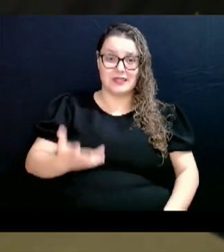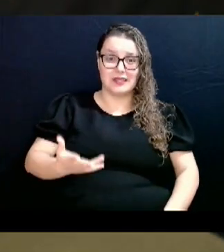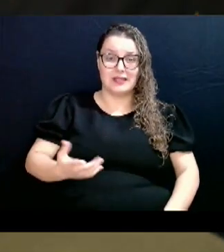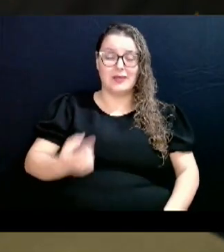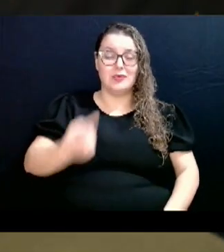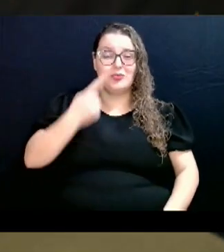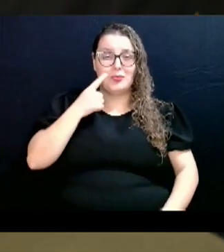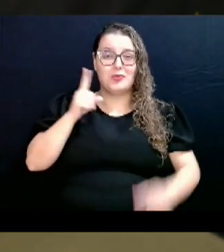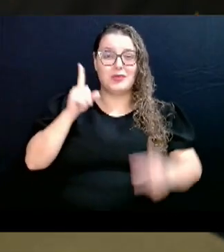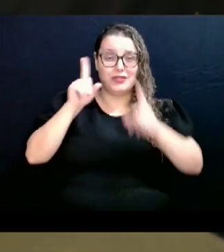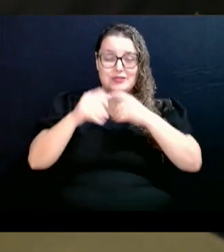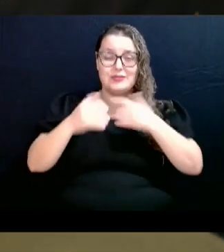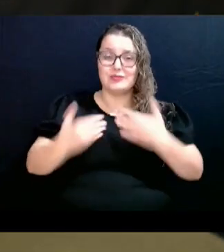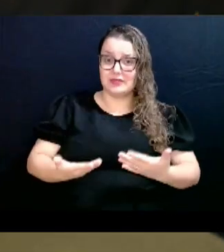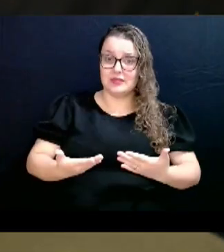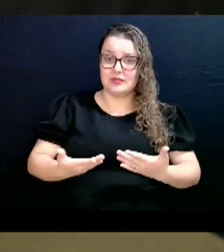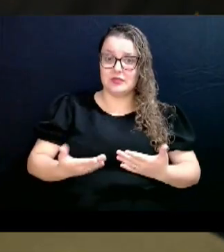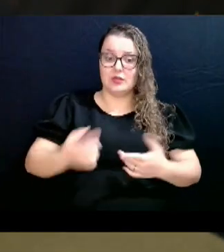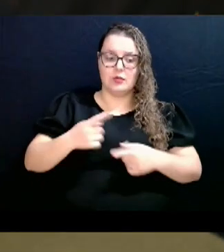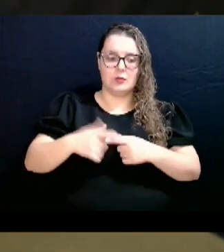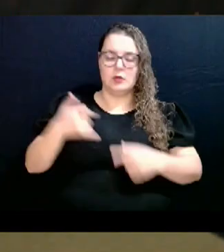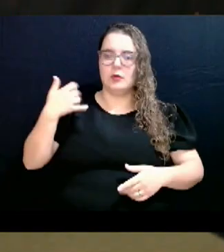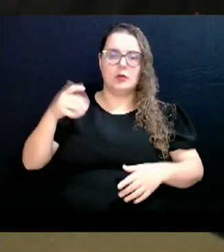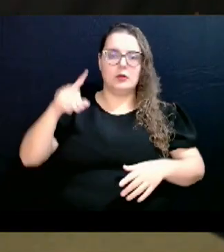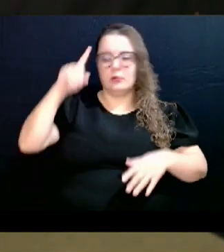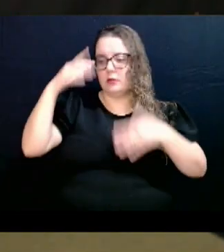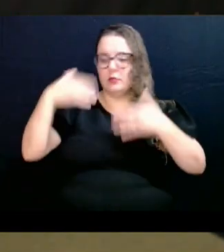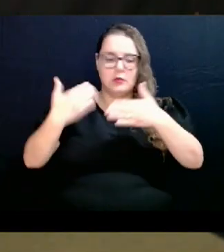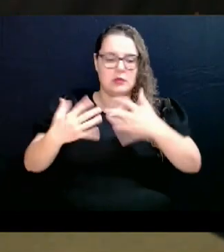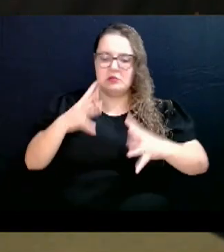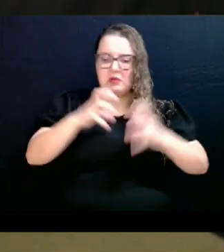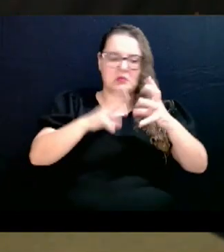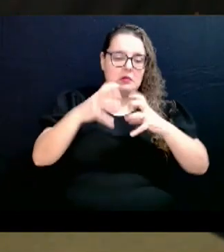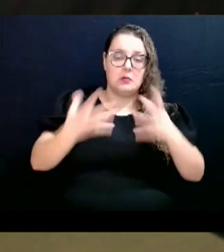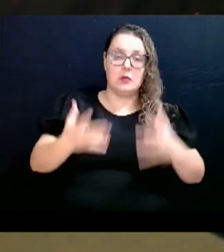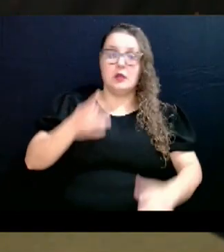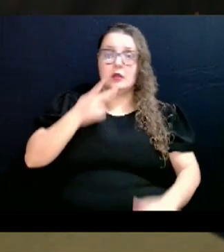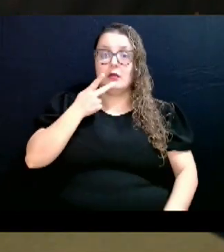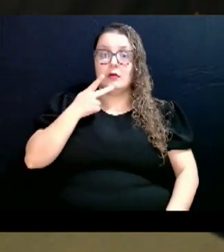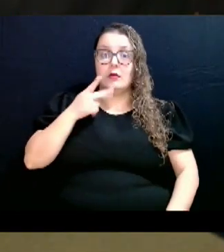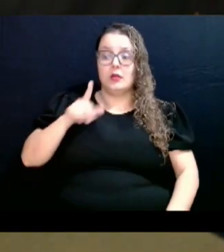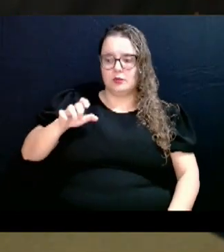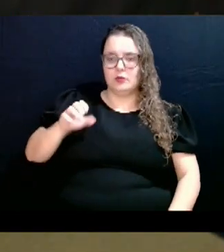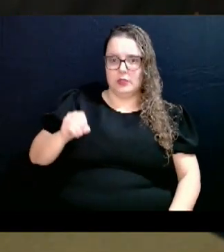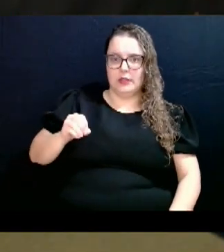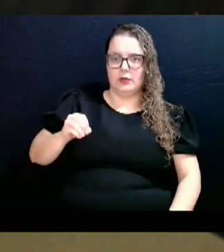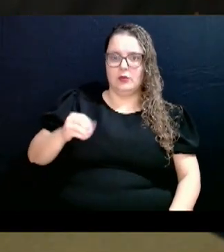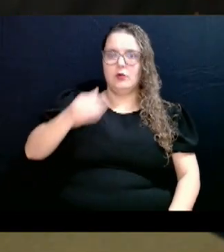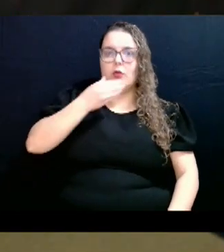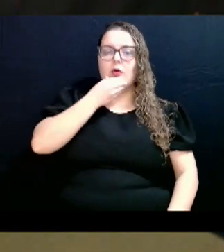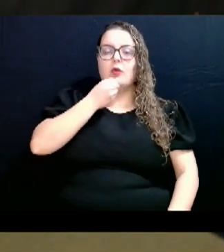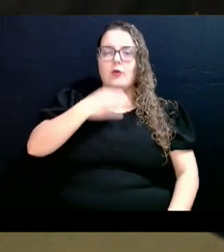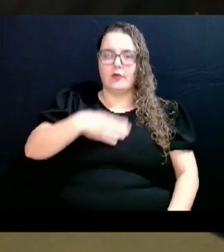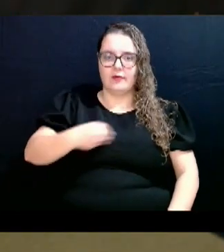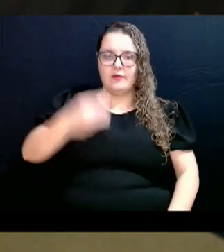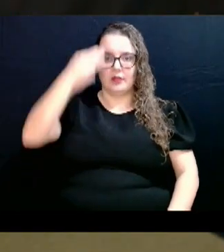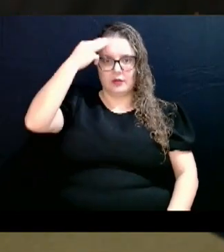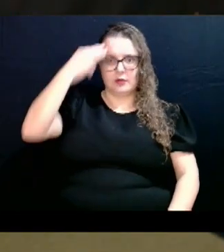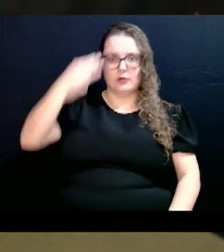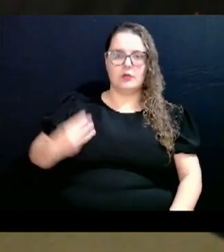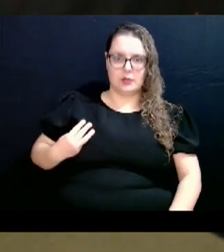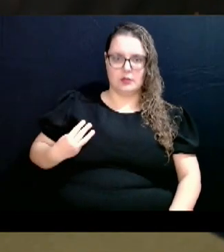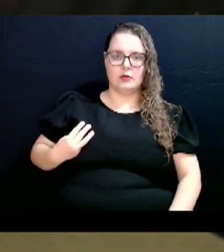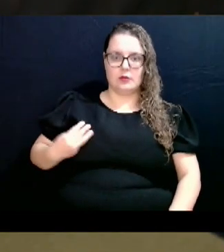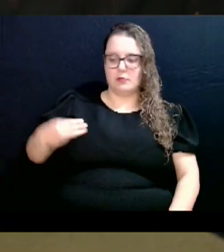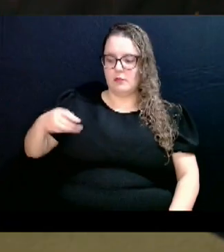às vezes o adulto, ele tá ali numa briga, e quando a gente fala da questão do Léo, envolve muito dinheiro, o menino ele é herdeiro,